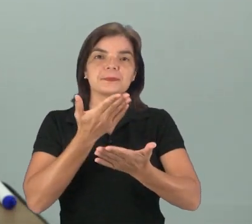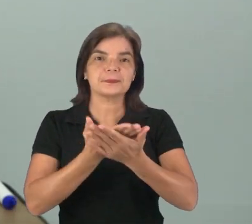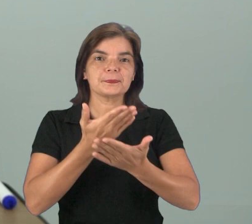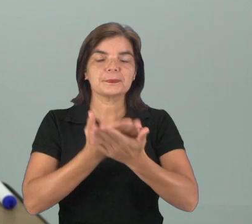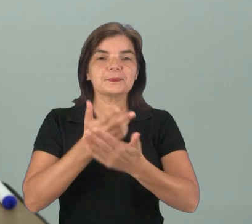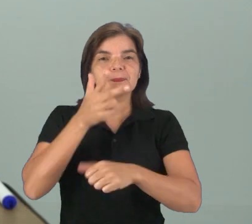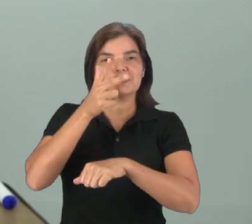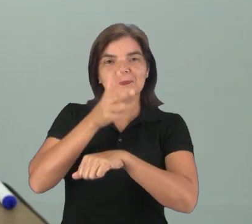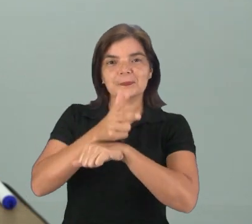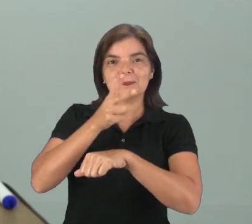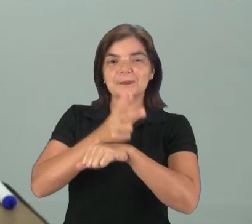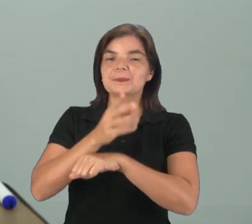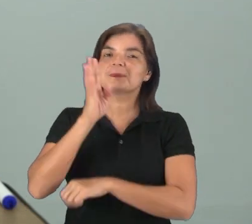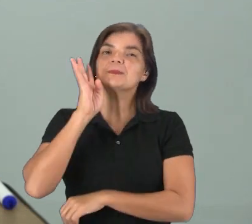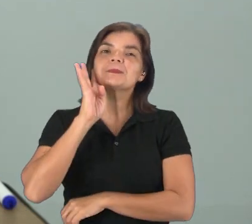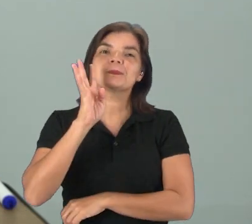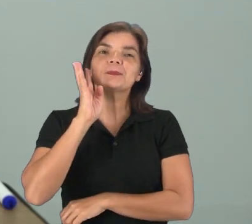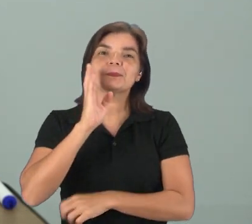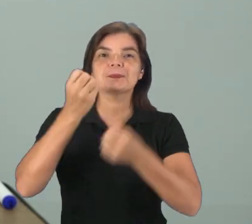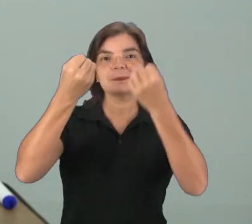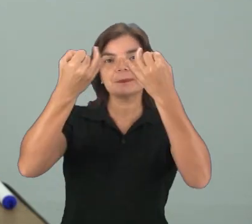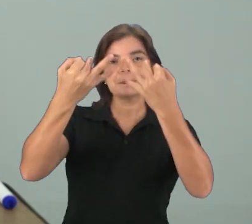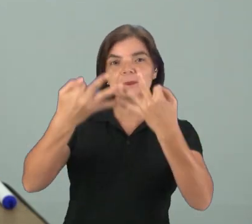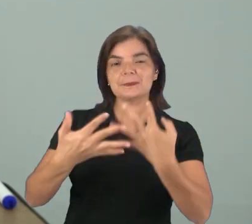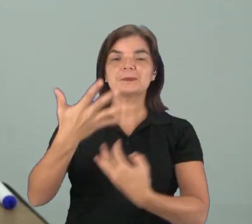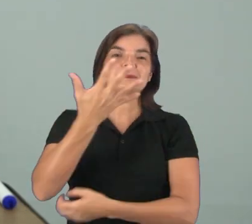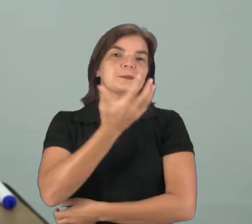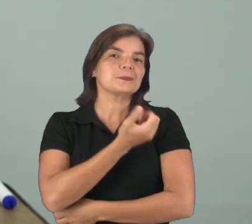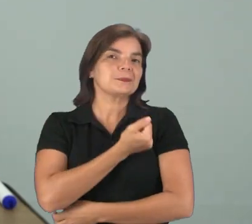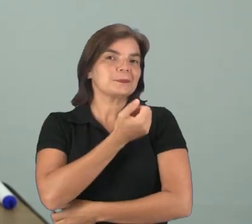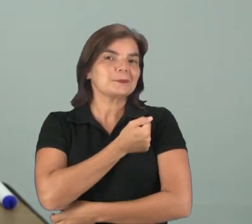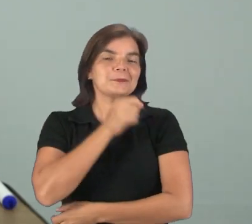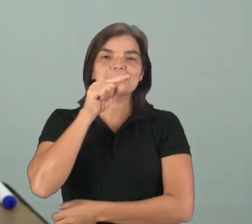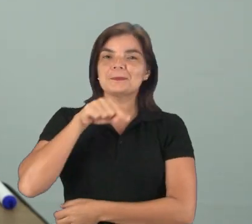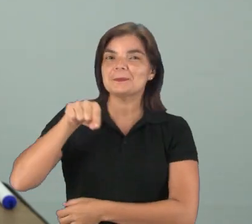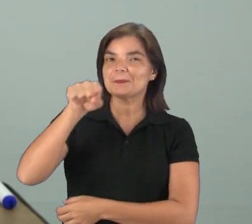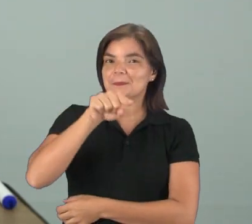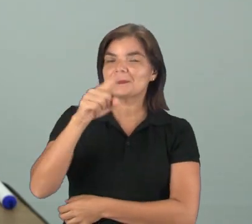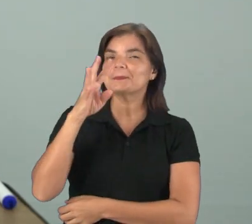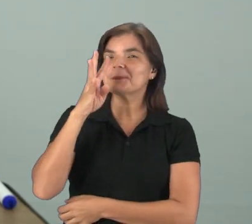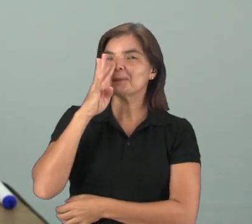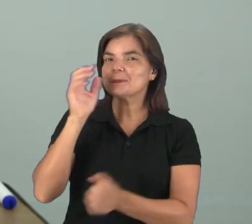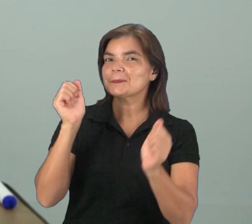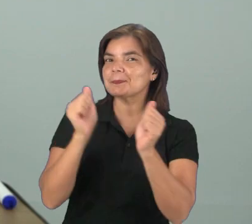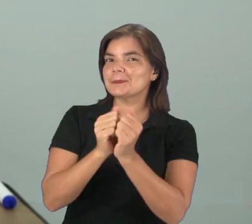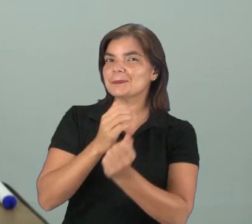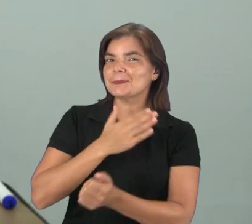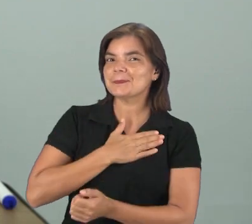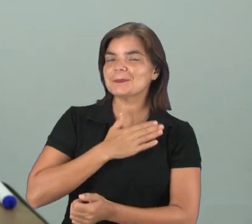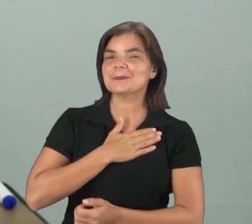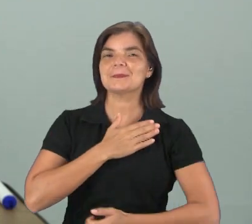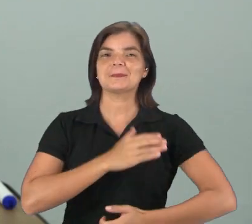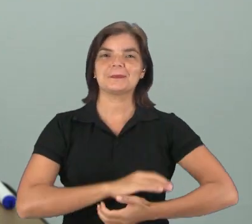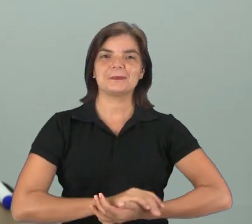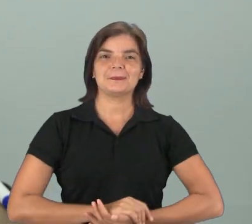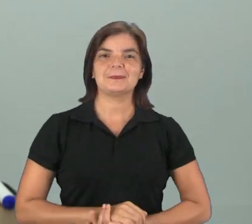eu tenho um vídeo bem legal contando a história dos números para você. Assiste comigo aí na telinha.